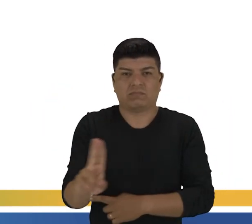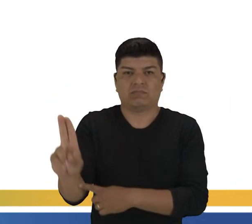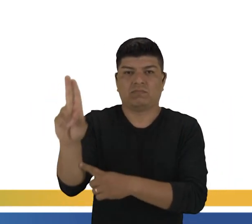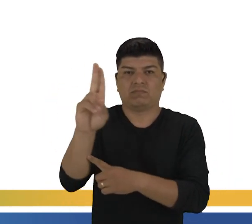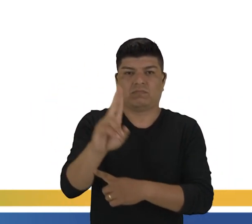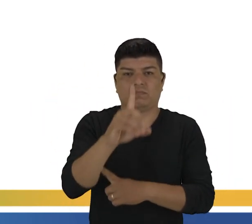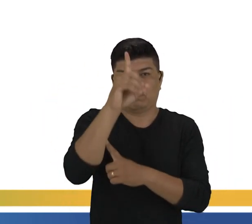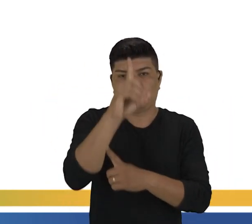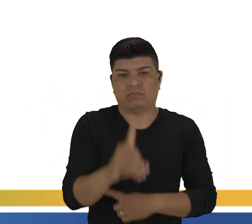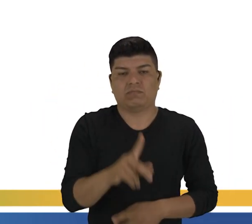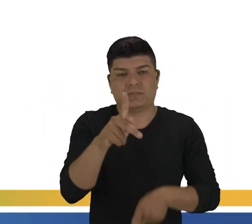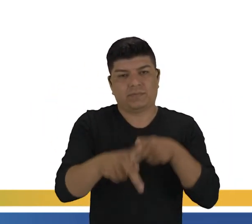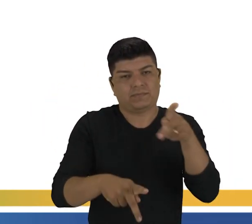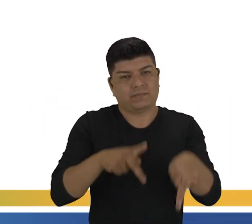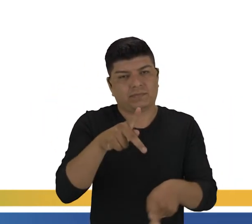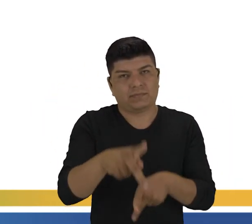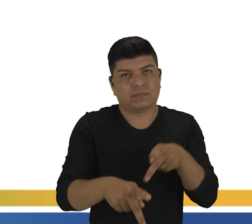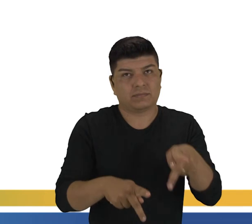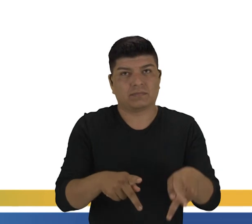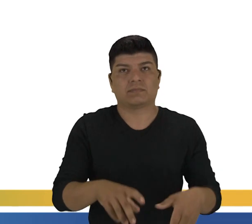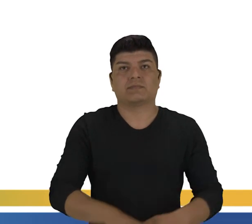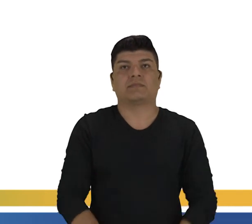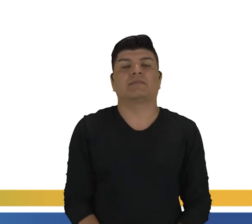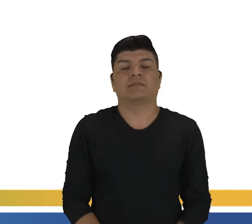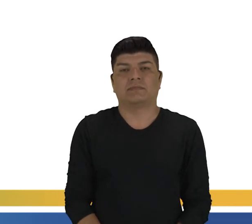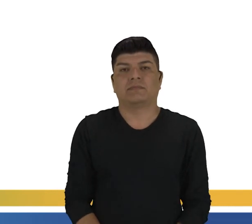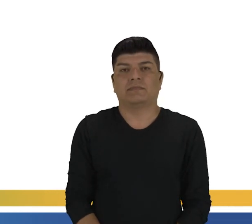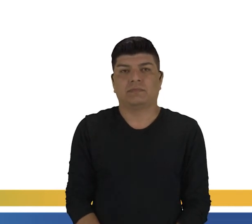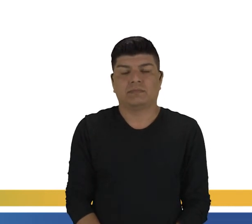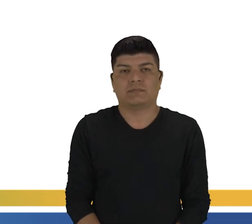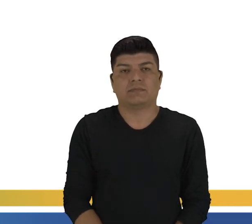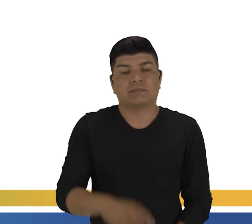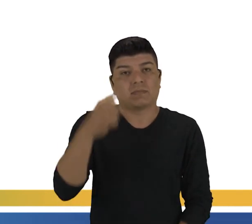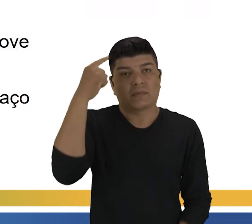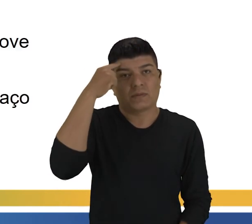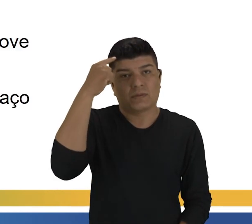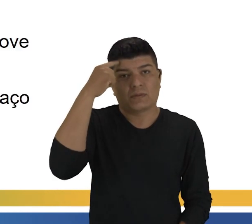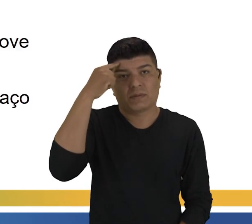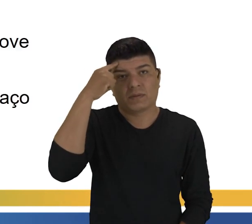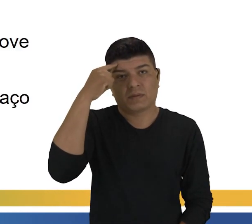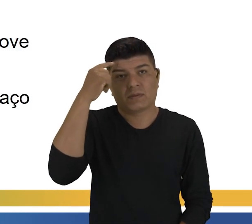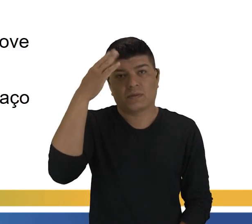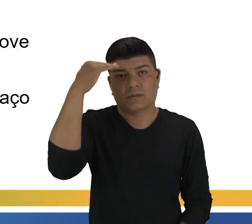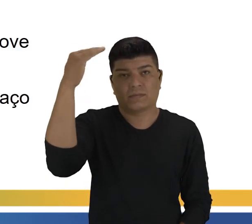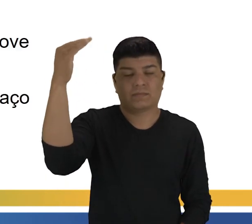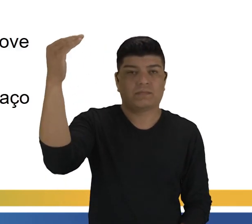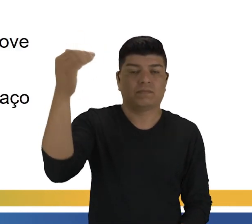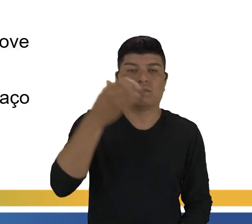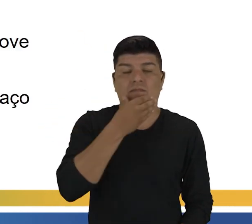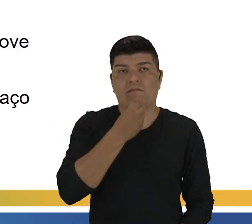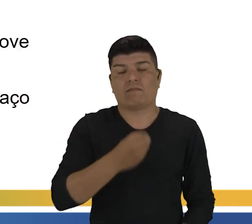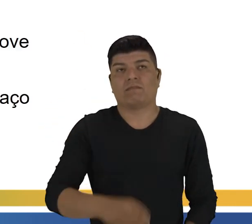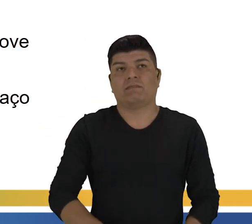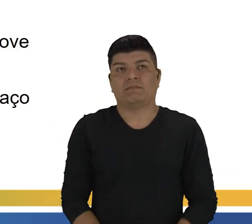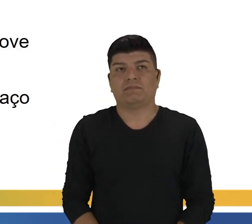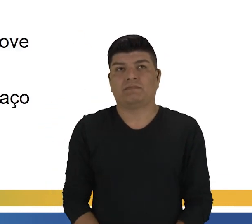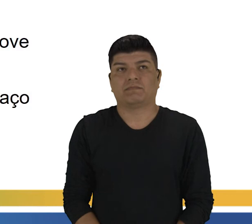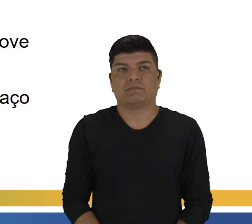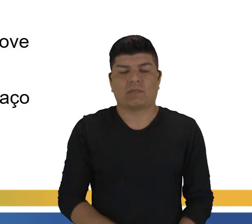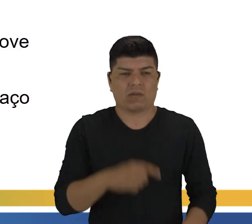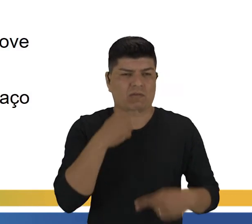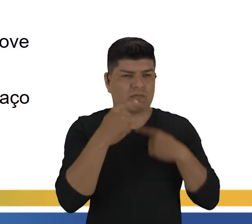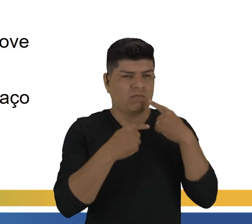dos direitos do povo. Tá? Então, eis um pensamento desse grande autor. Sem